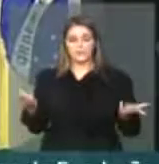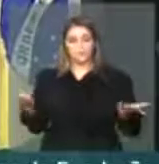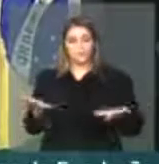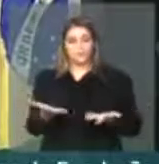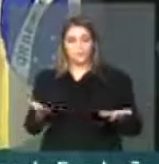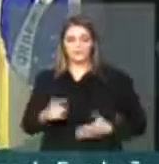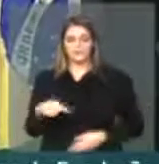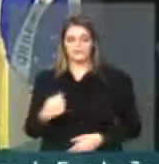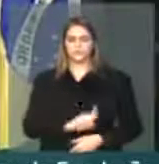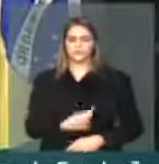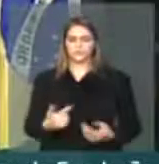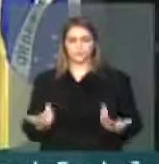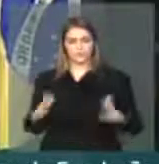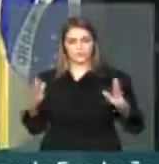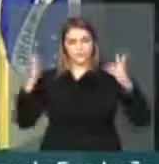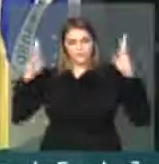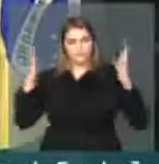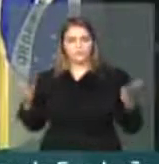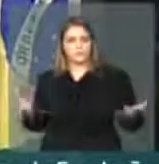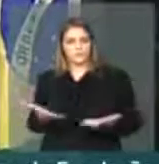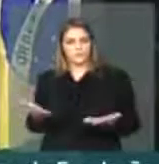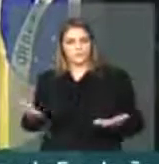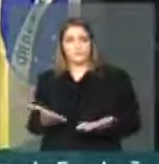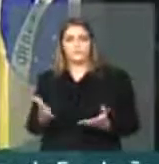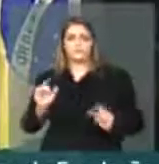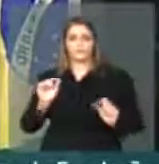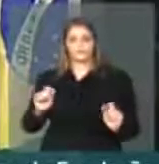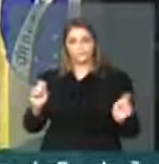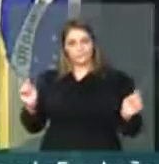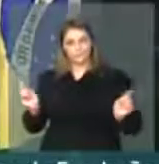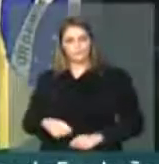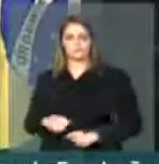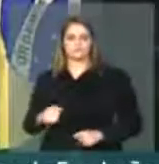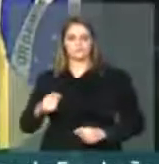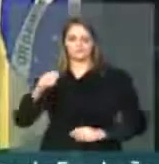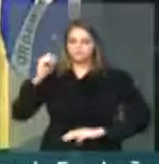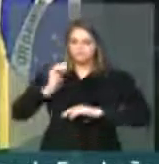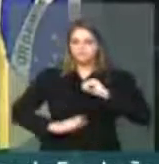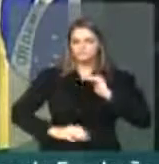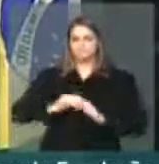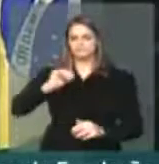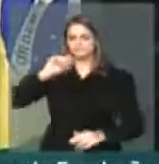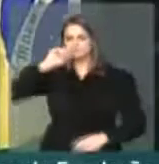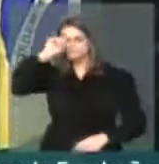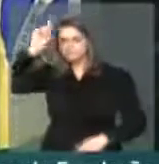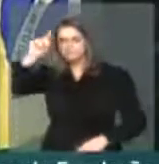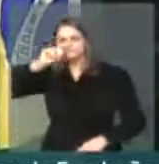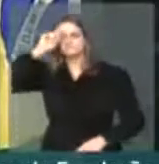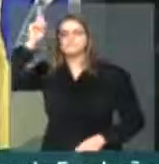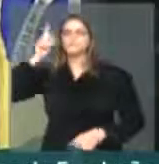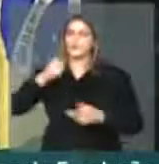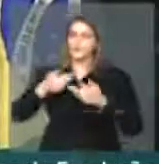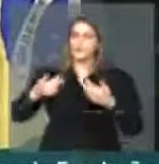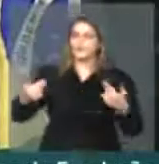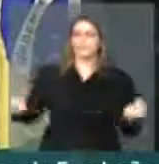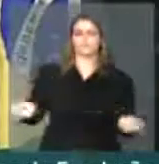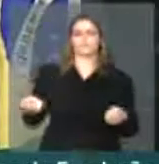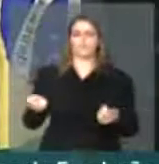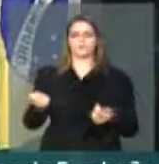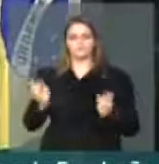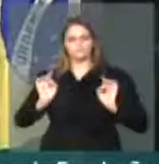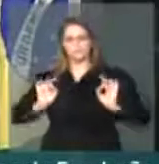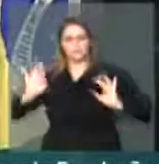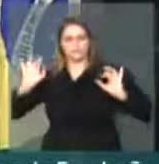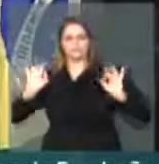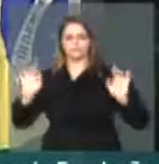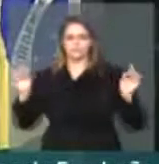estamos celebrando nesta sessão solene o talento, a criatividade, a capacidade de inovar e o requinte